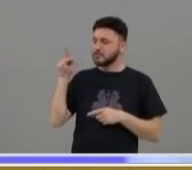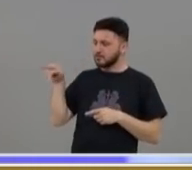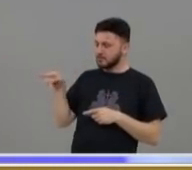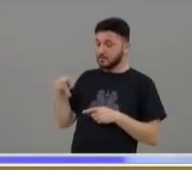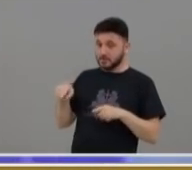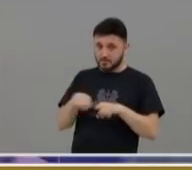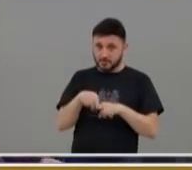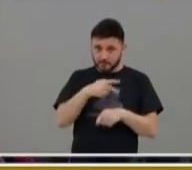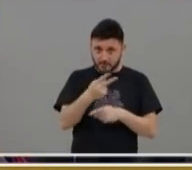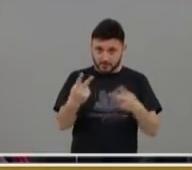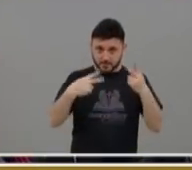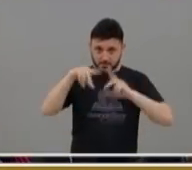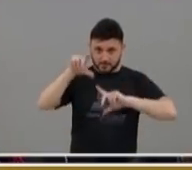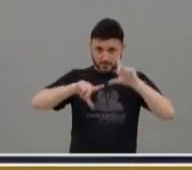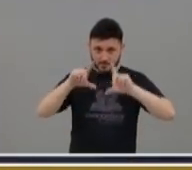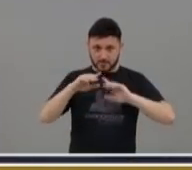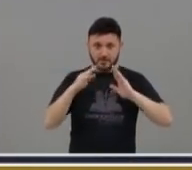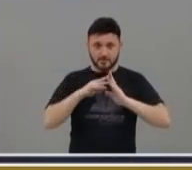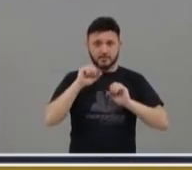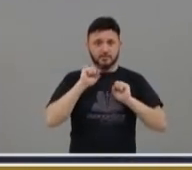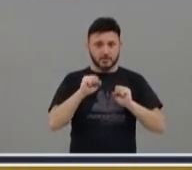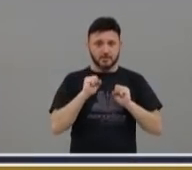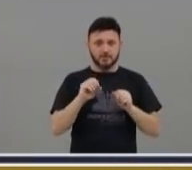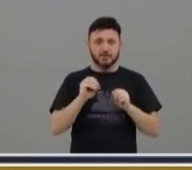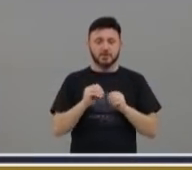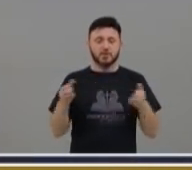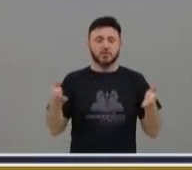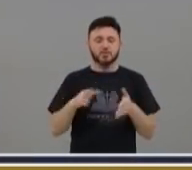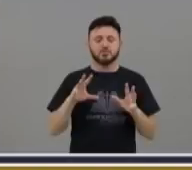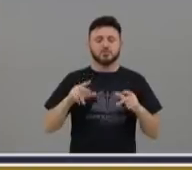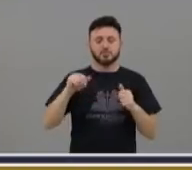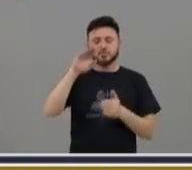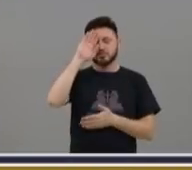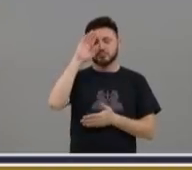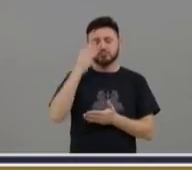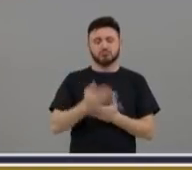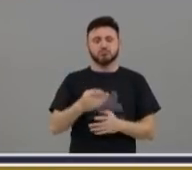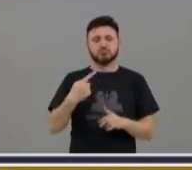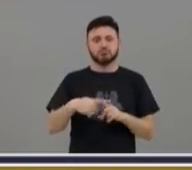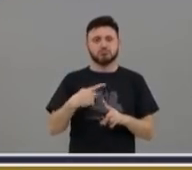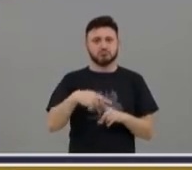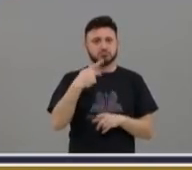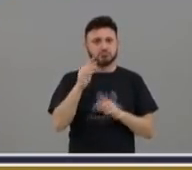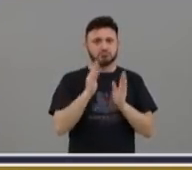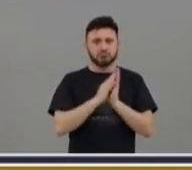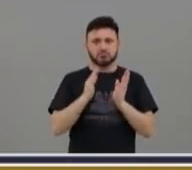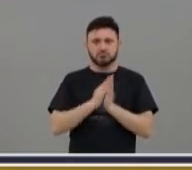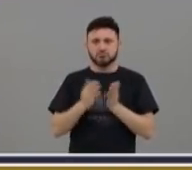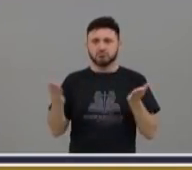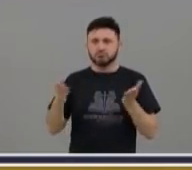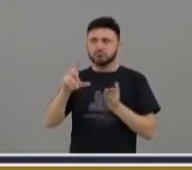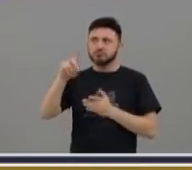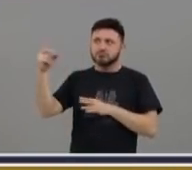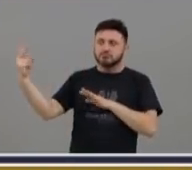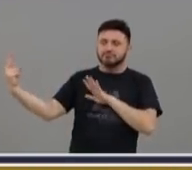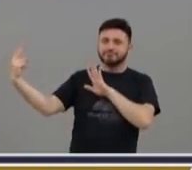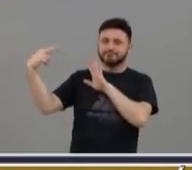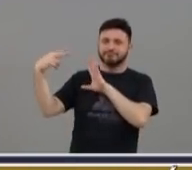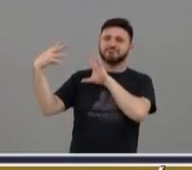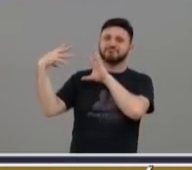em casa, você pode dizer isso hoje, com toda a confiança, porque a sua oração hoje ela foi escutada. Mas você que está